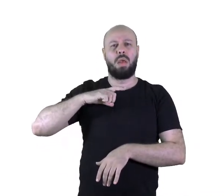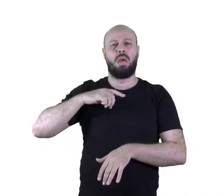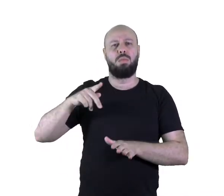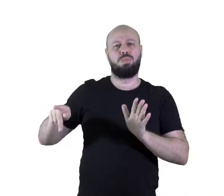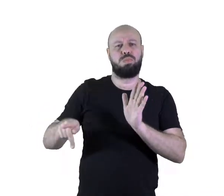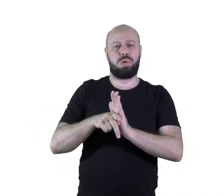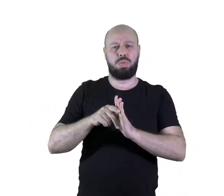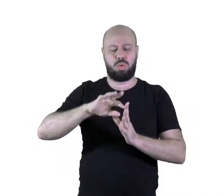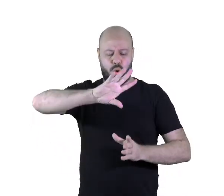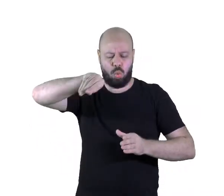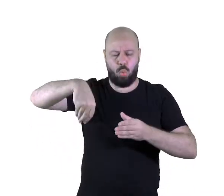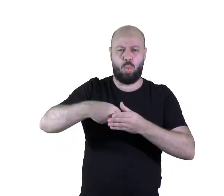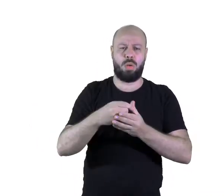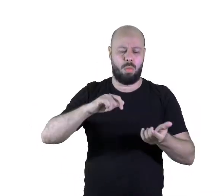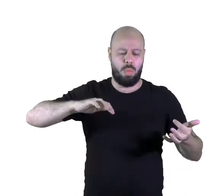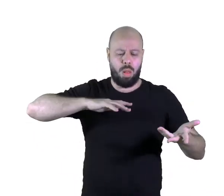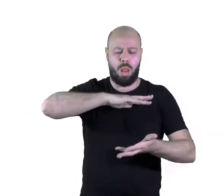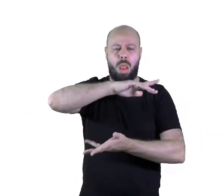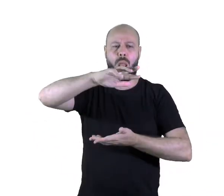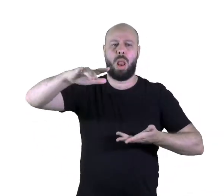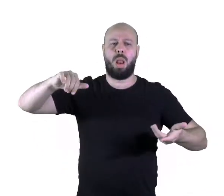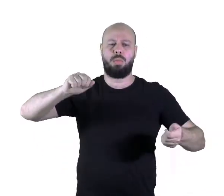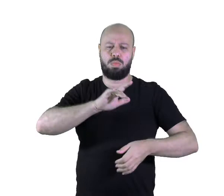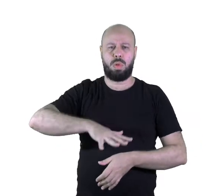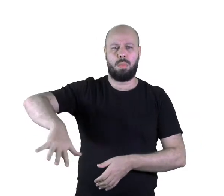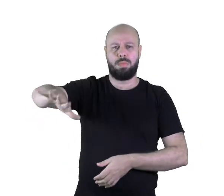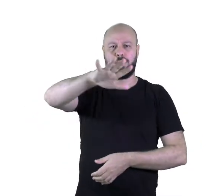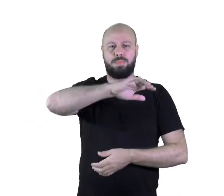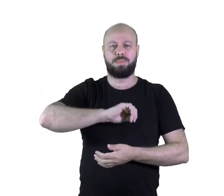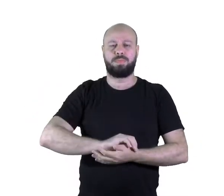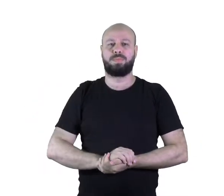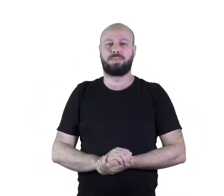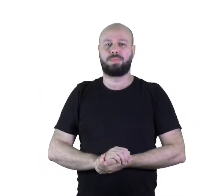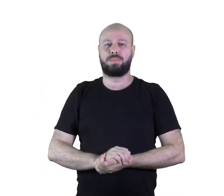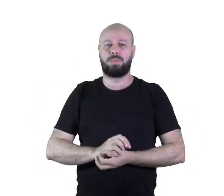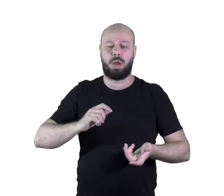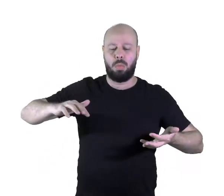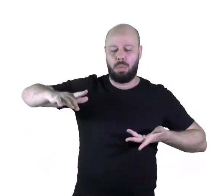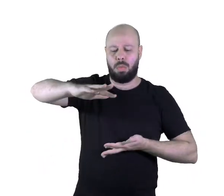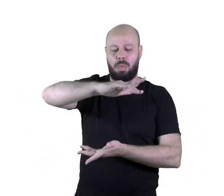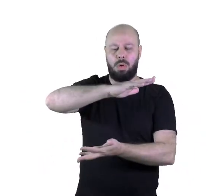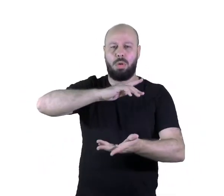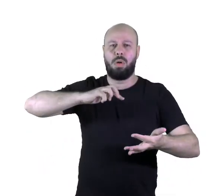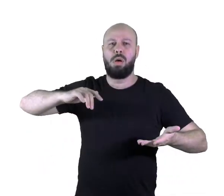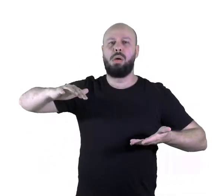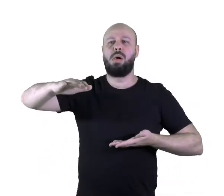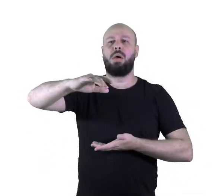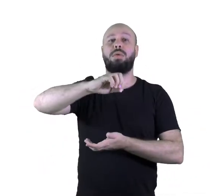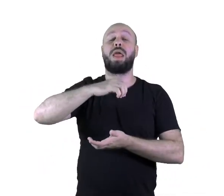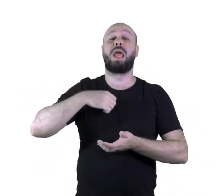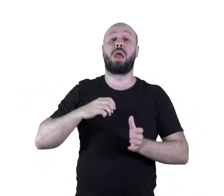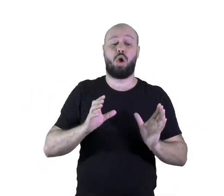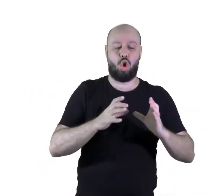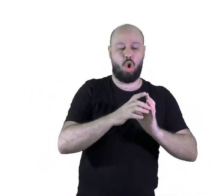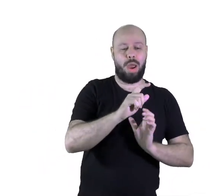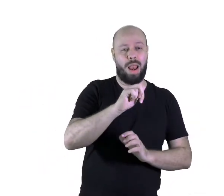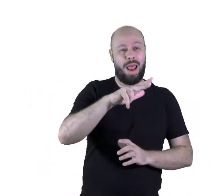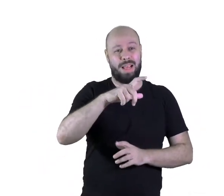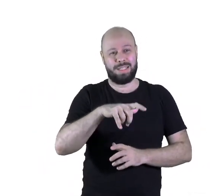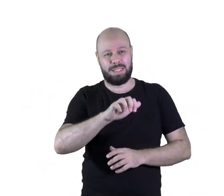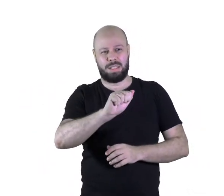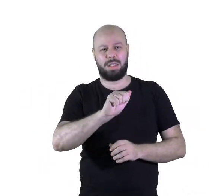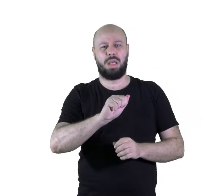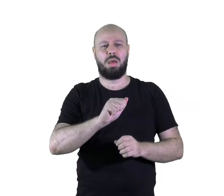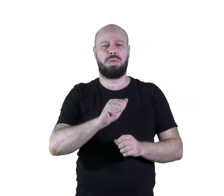presente, espalhada pelo universo todo. O universo ele é formado de galáxias, que são